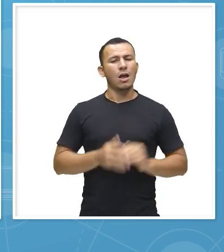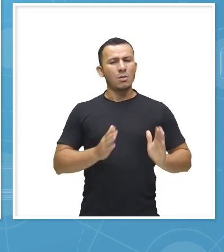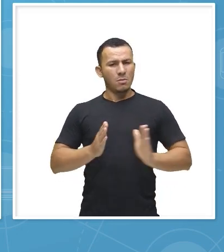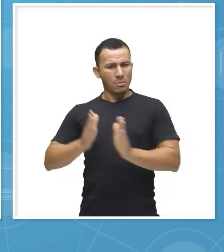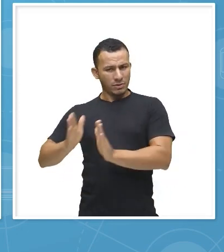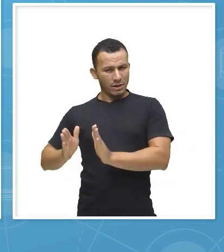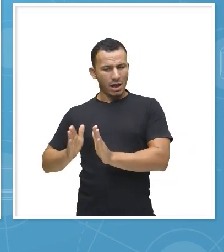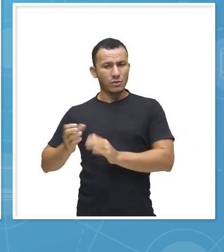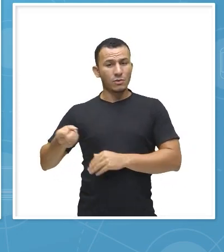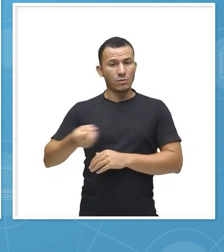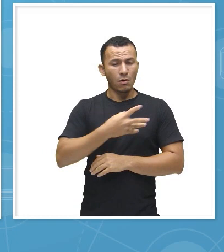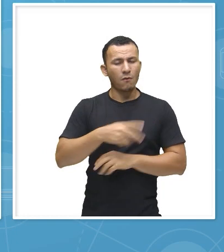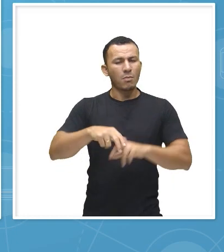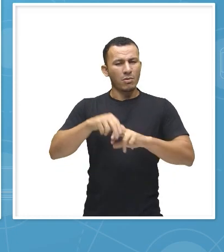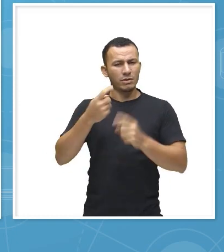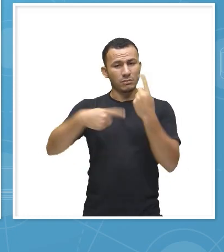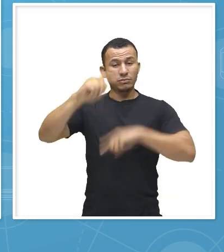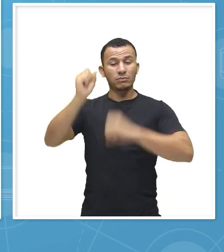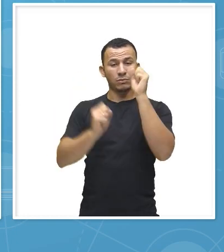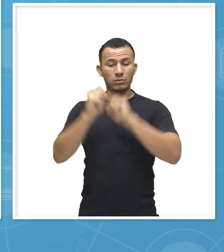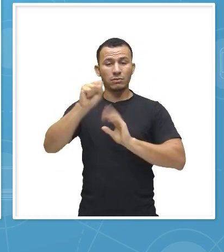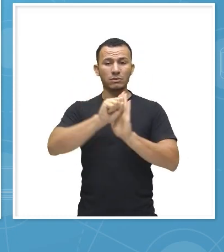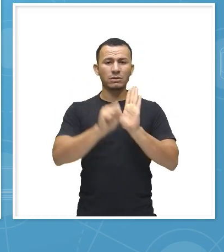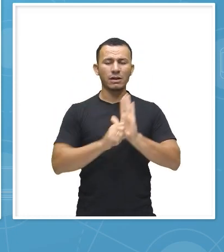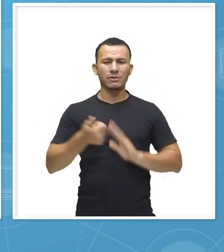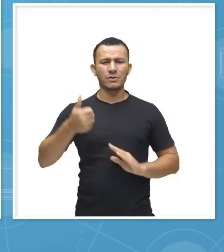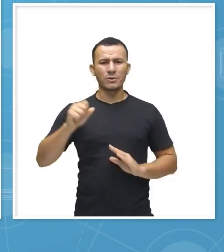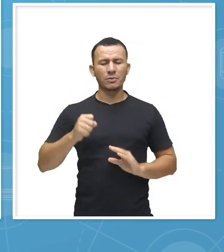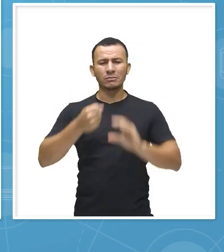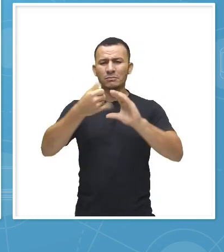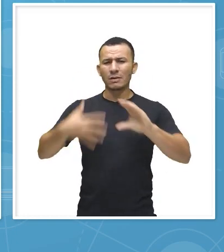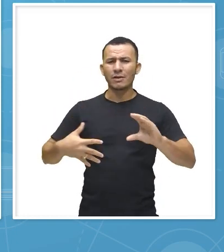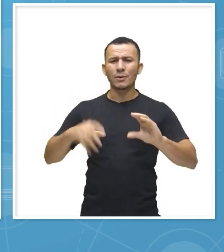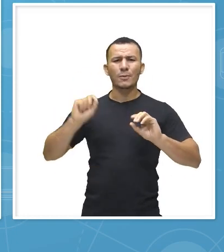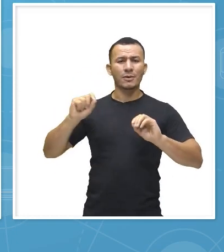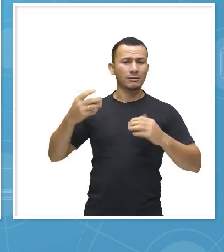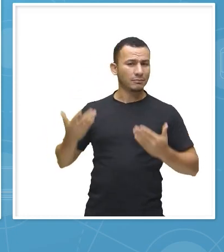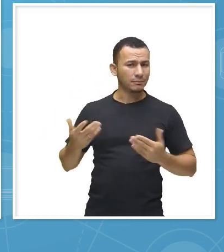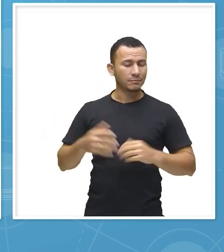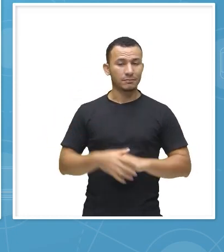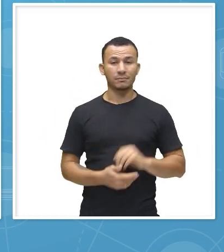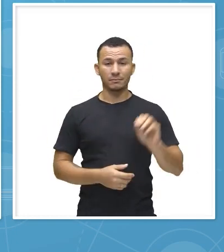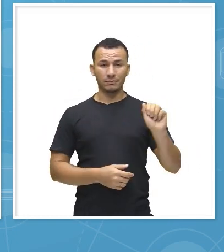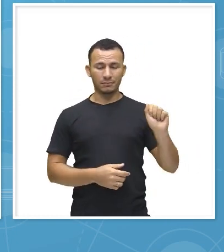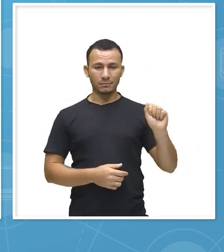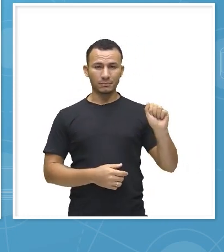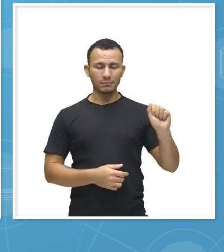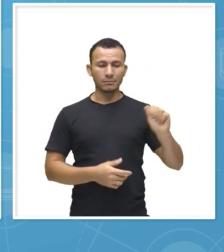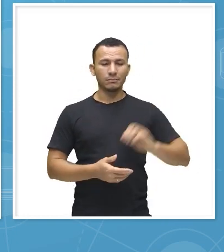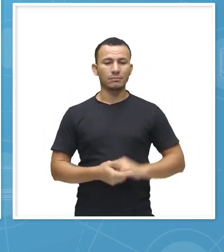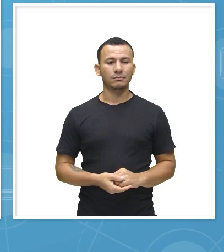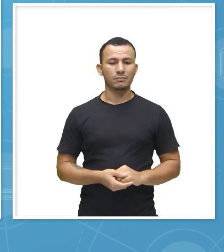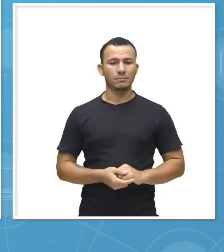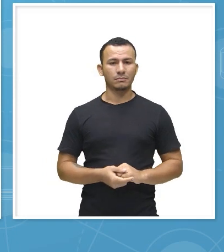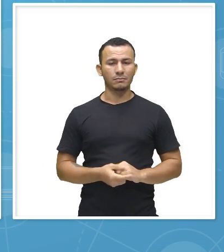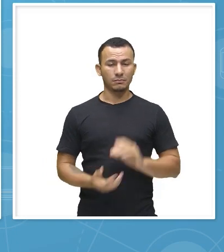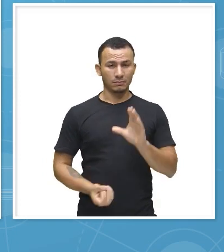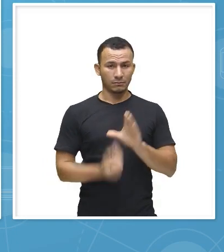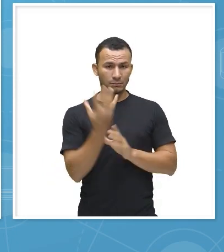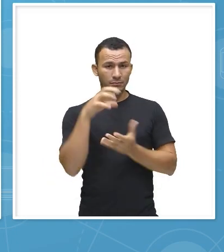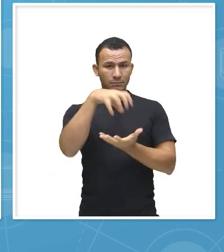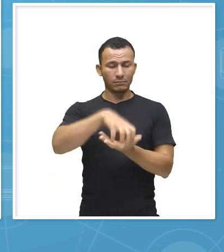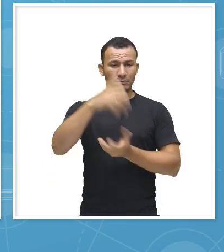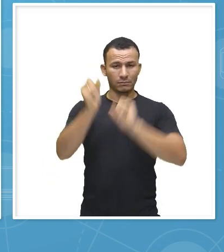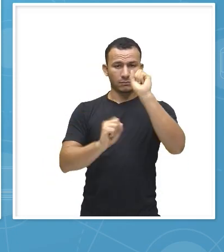introduzido com a Revolução Industrial no século XVIII, caracterizou-se pela alternativa A, implantação da